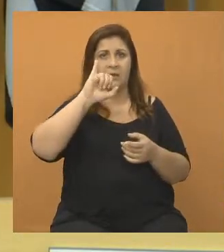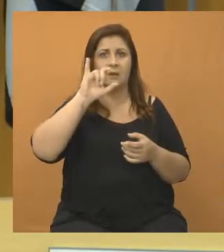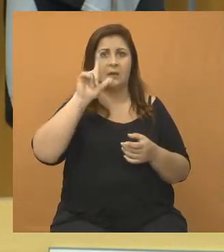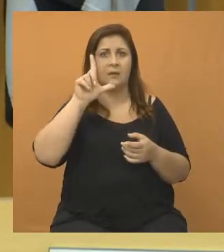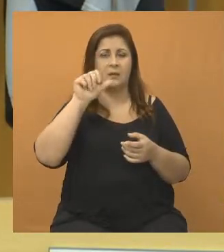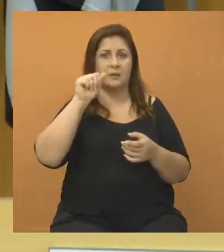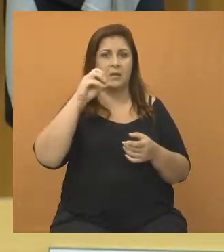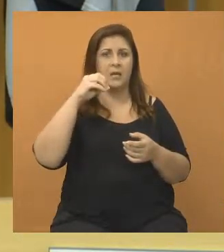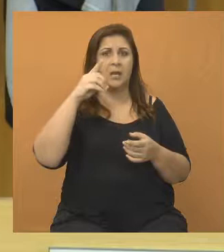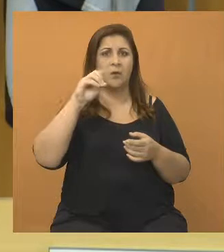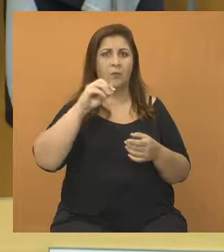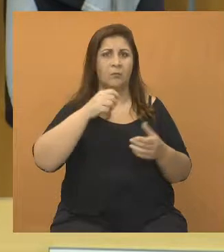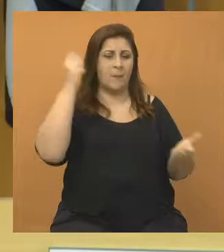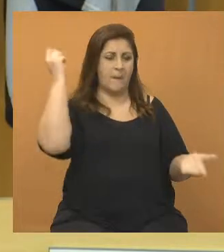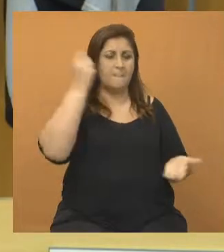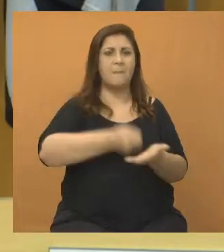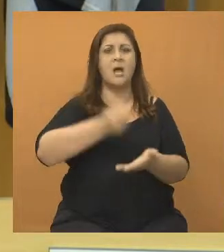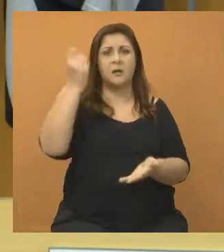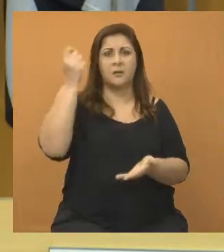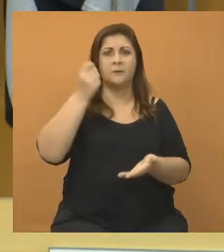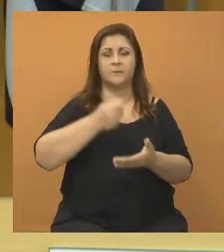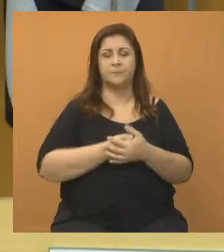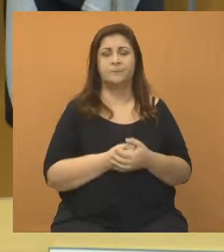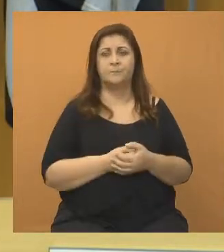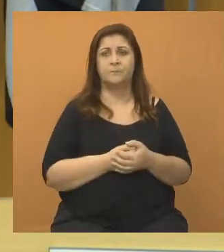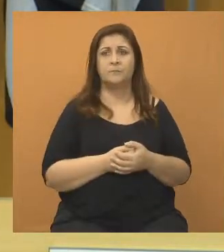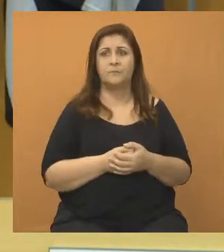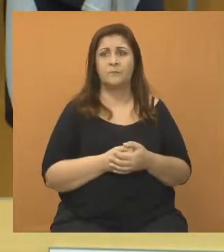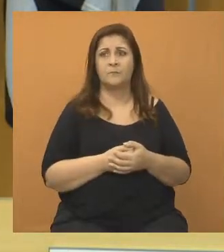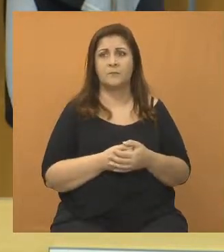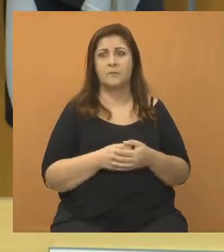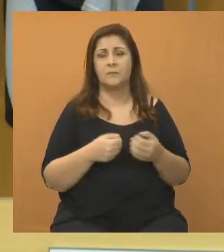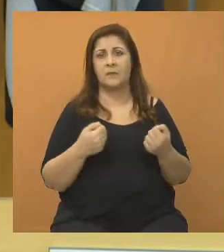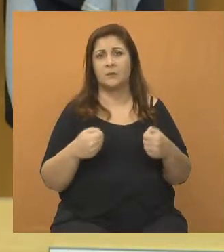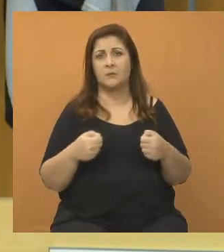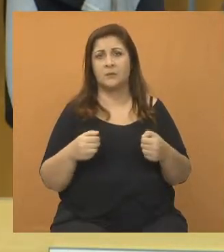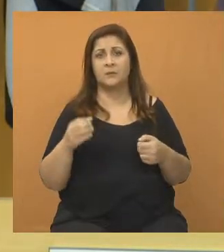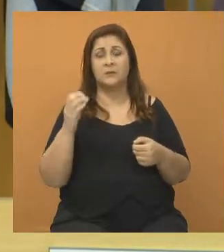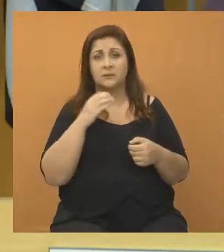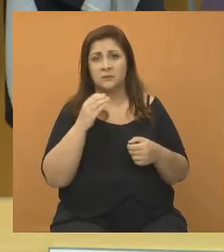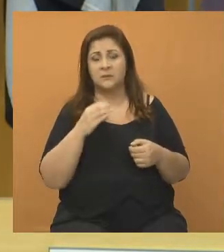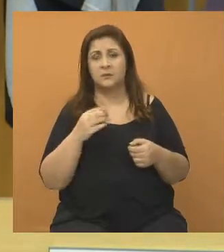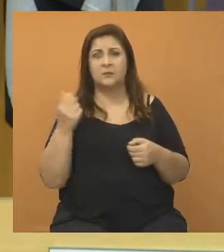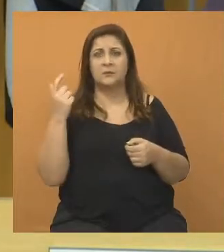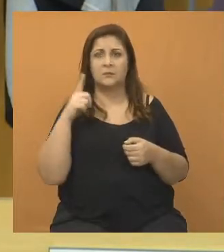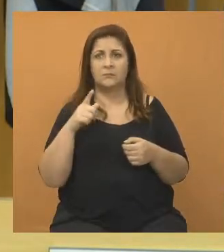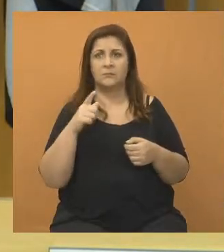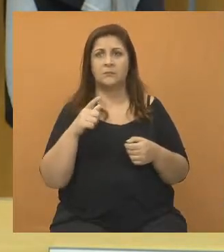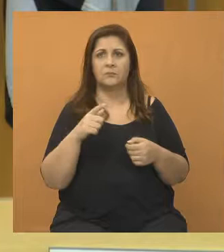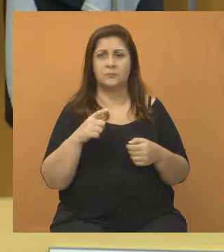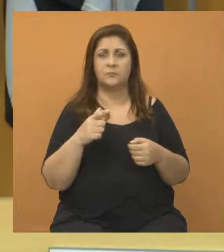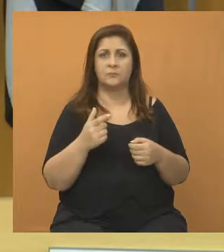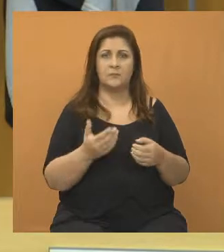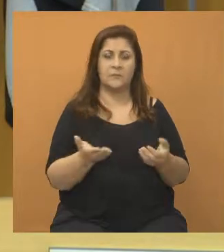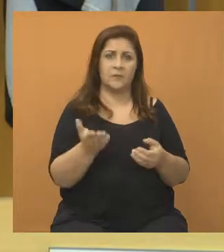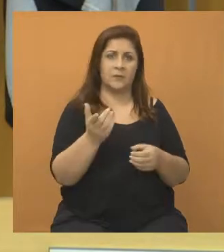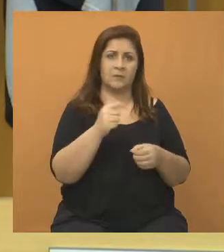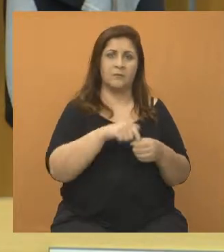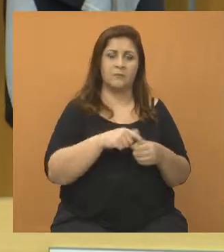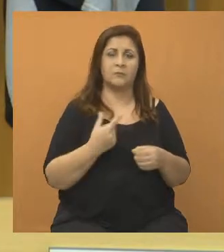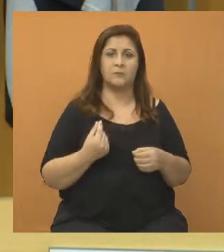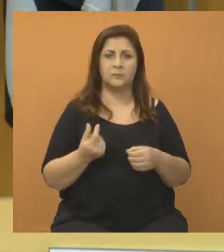superávit e daí a gente consegue acelerar e trazer até para frente, né, o cronograma de